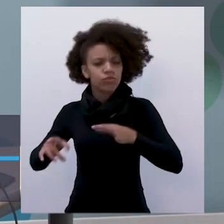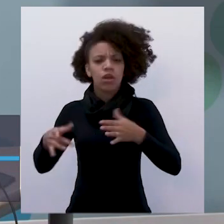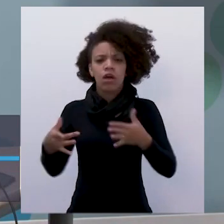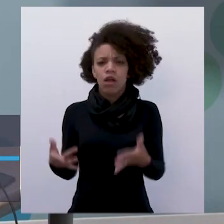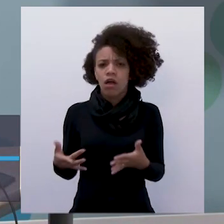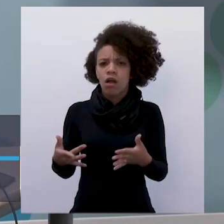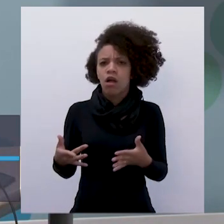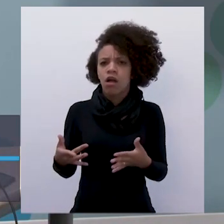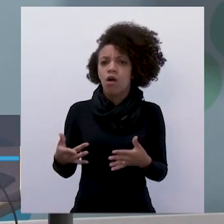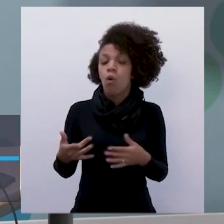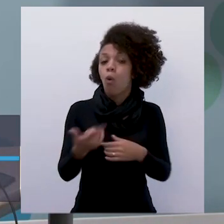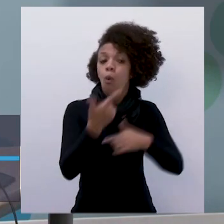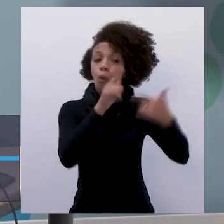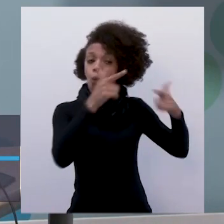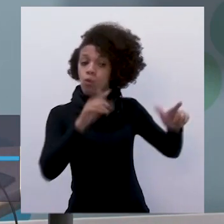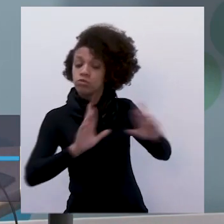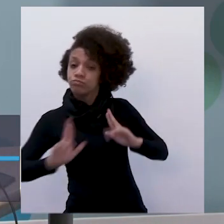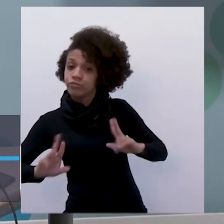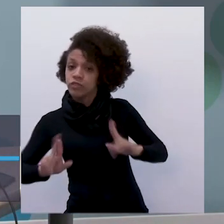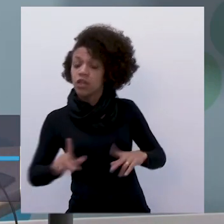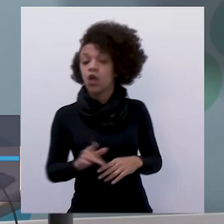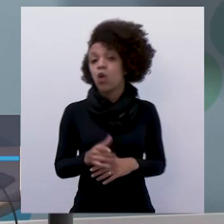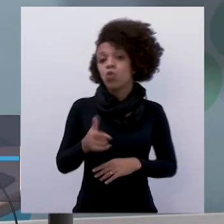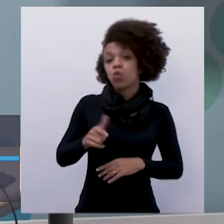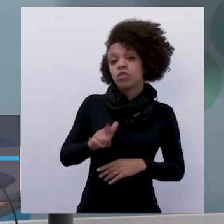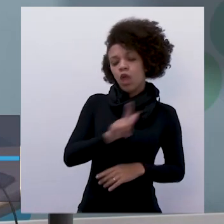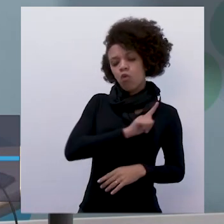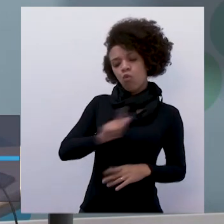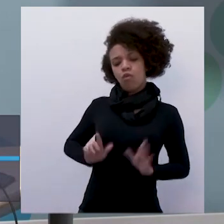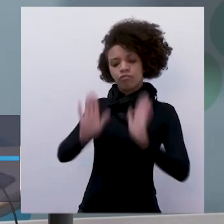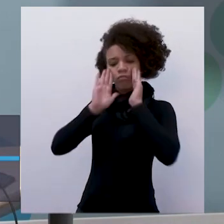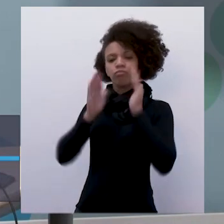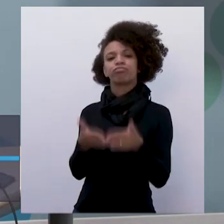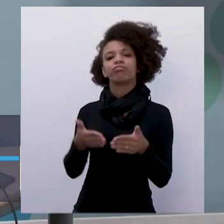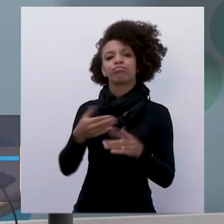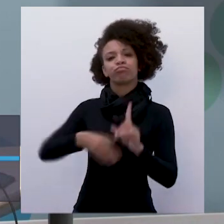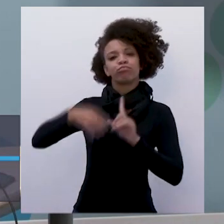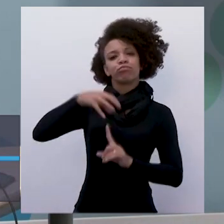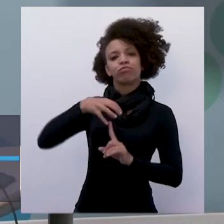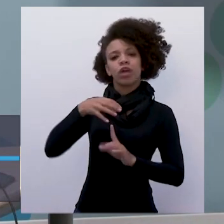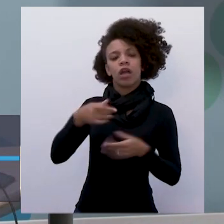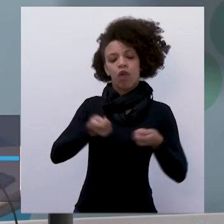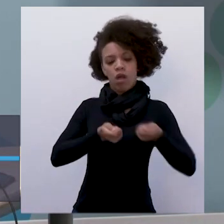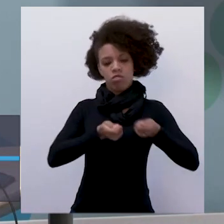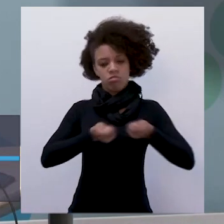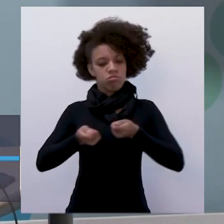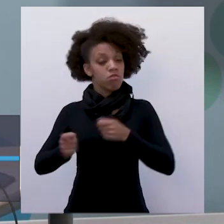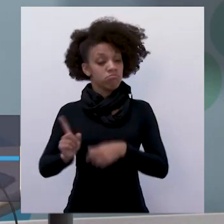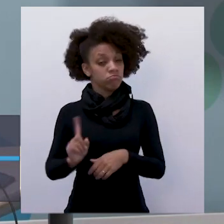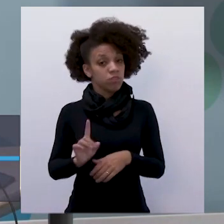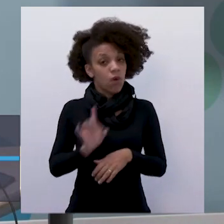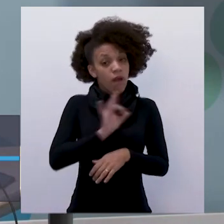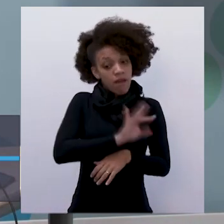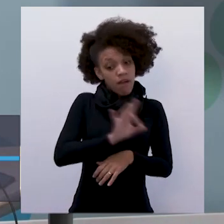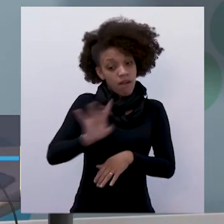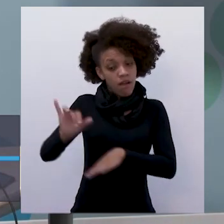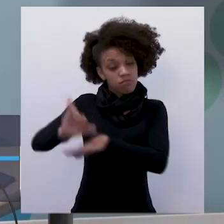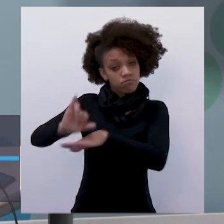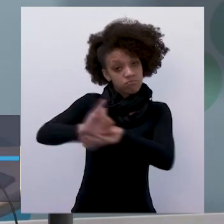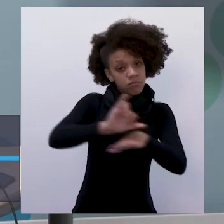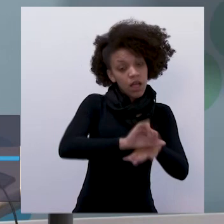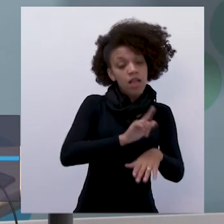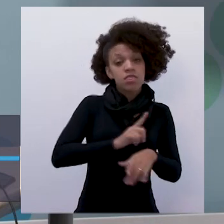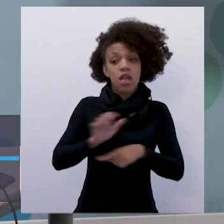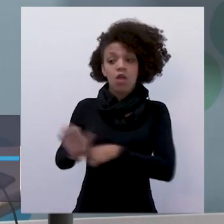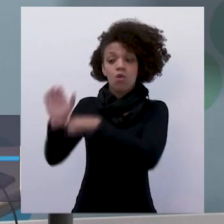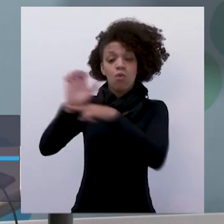autônoma em relação às outras, não existe um governo centralizado que vai aglutinar todas elas. Cada cidade-estado tem o seu